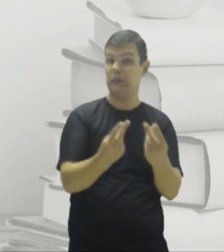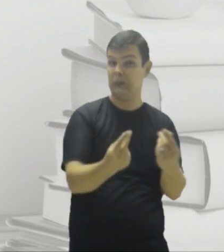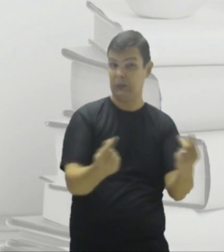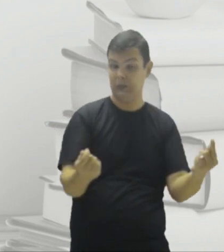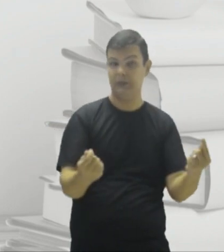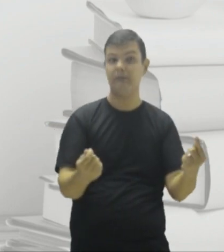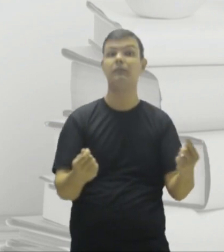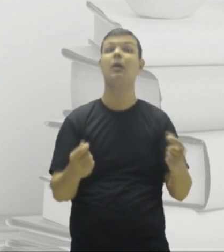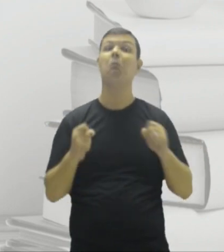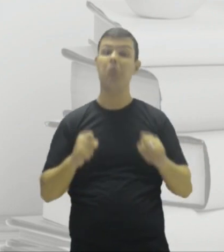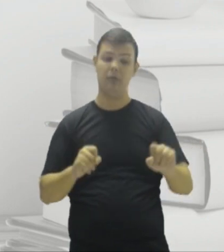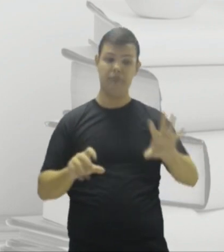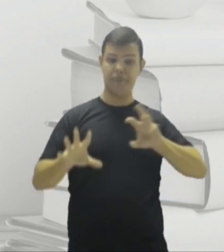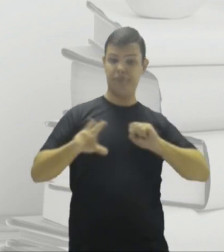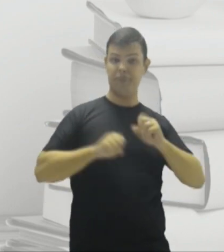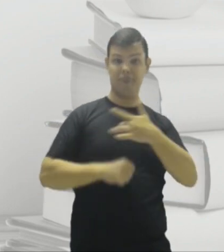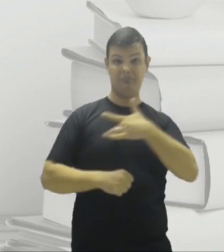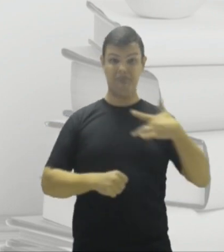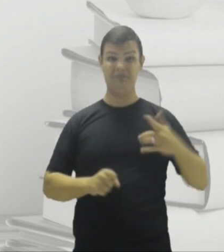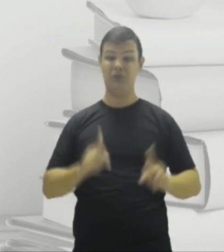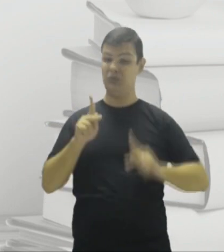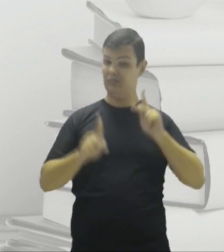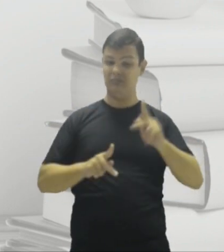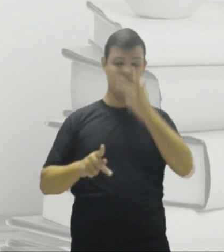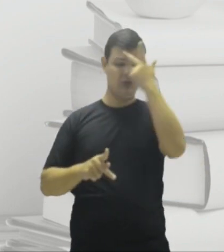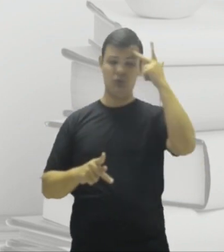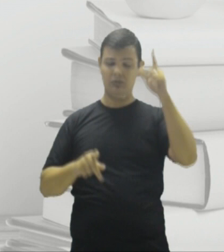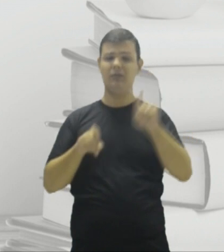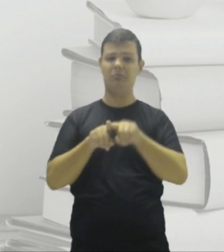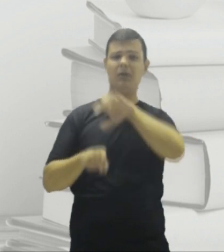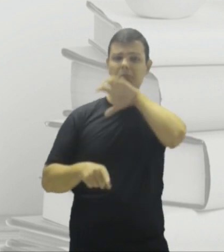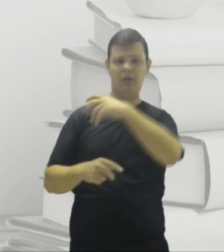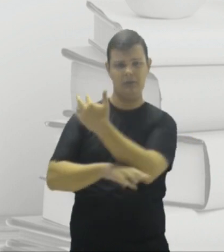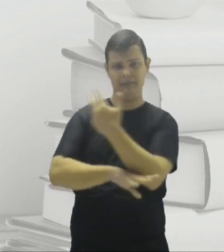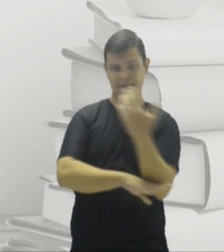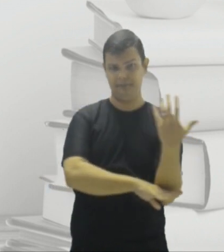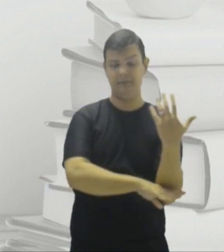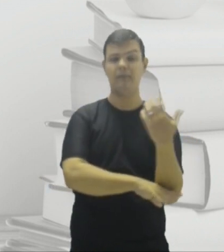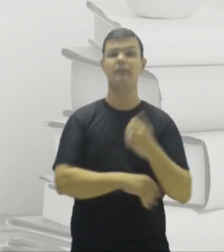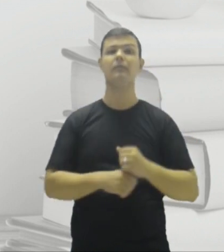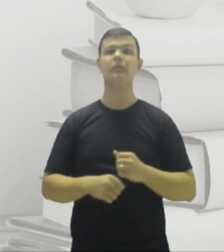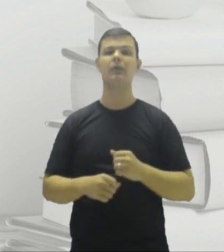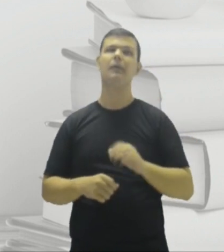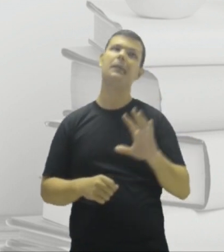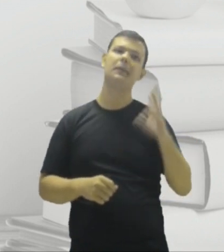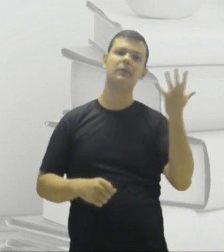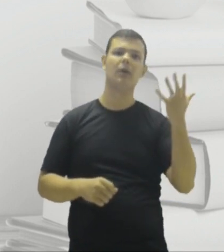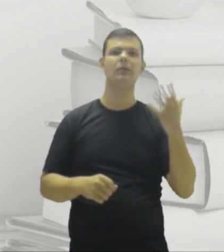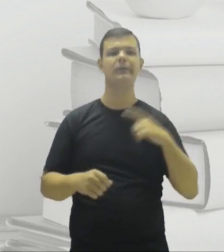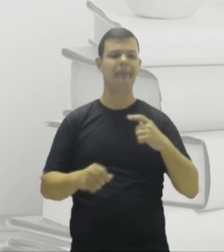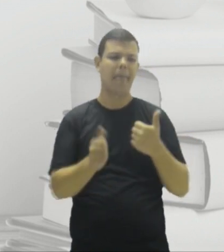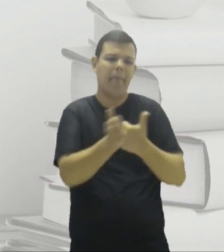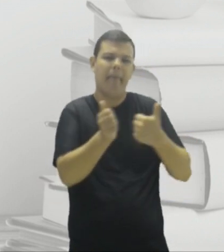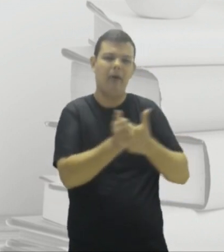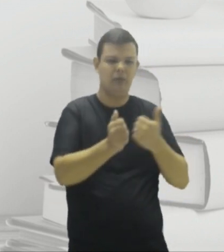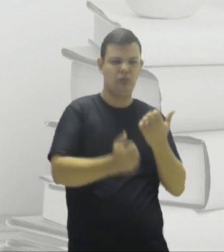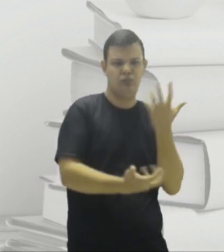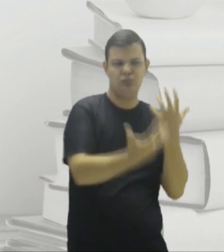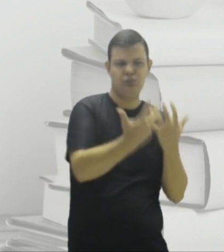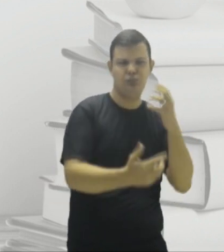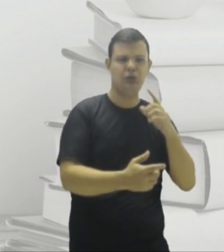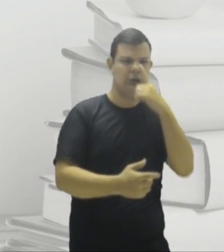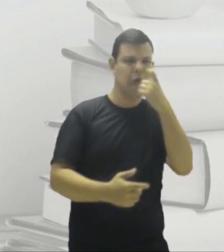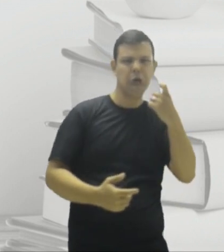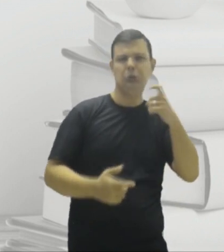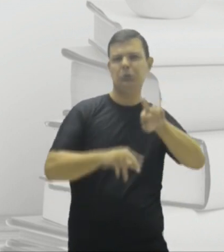poluentes, podendo comprometer a saúde humana, animal e vegetal. Ela acontece, por exemplo, nos aterros sanitários, no uso de